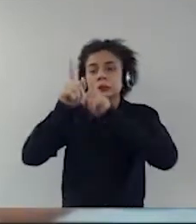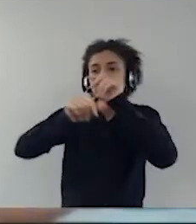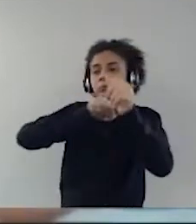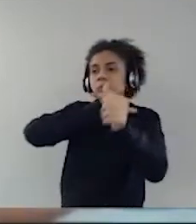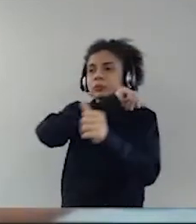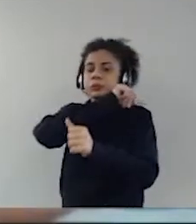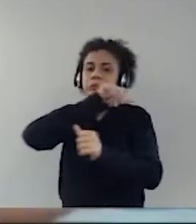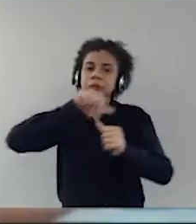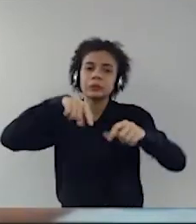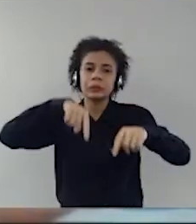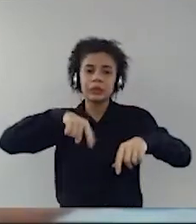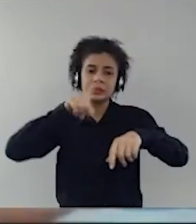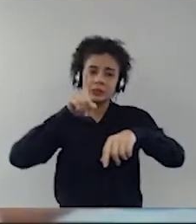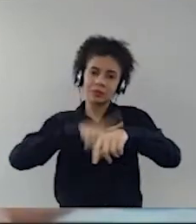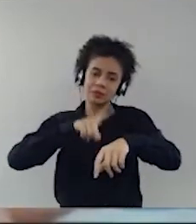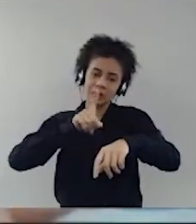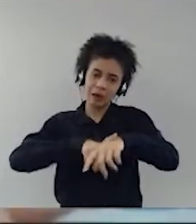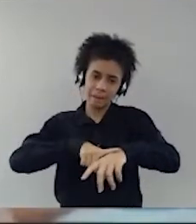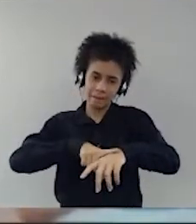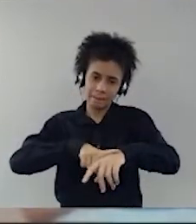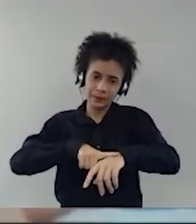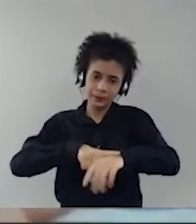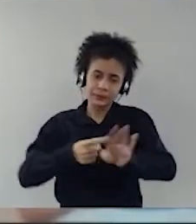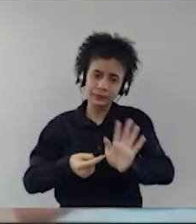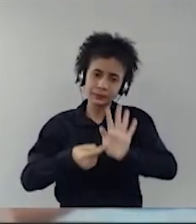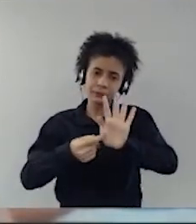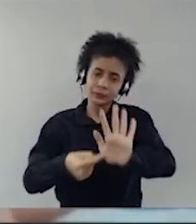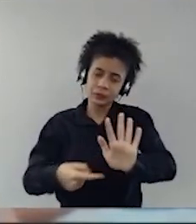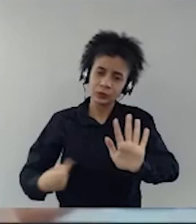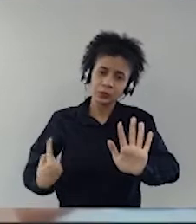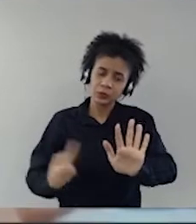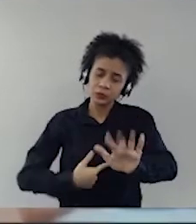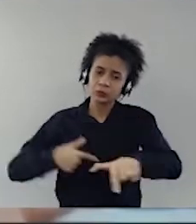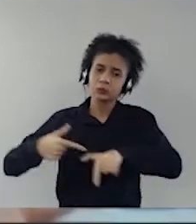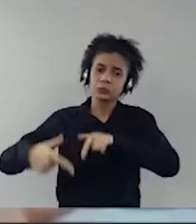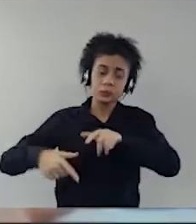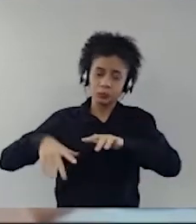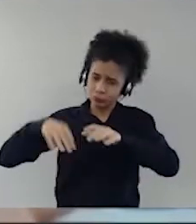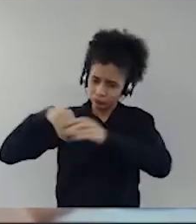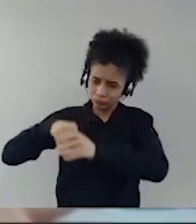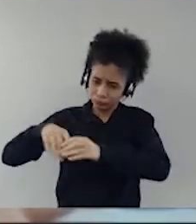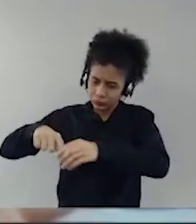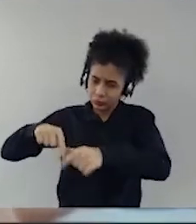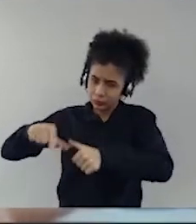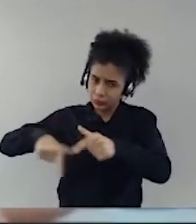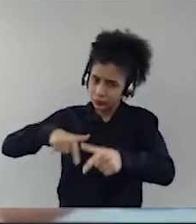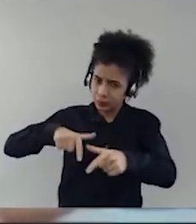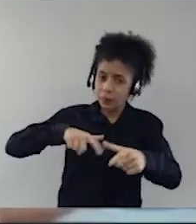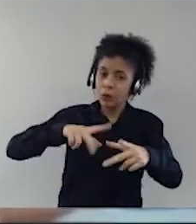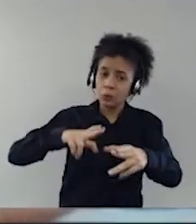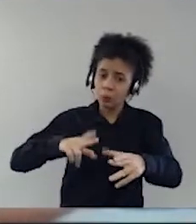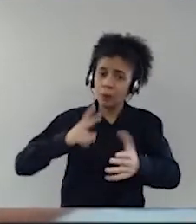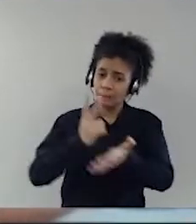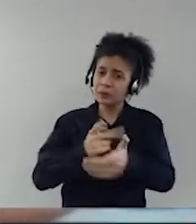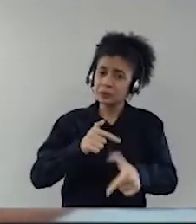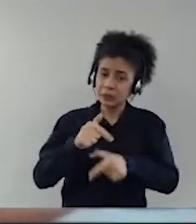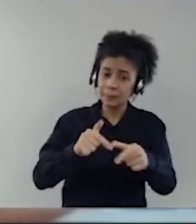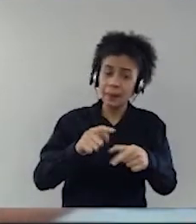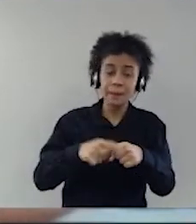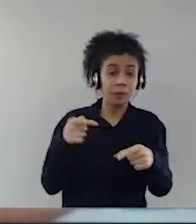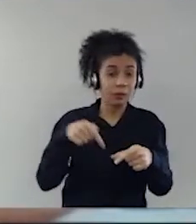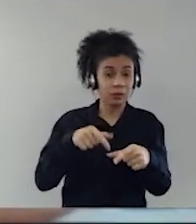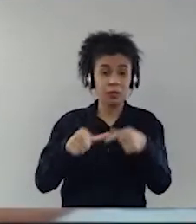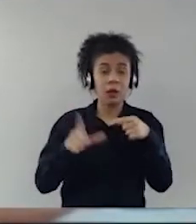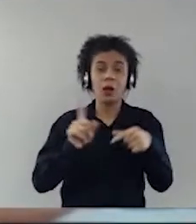reinventar nesse contexto, de apresentar a sua demanda que é, no fim, a mesma demanda, talvez ela não seja uma